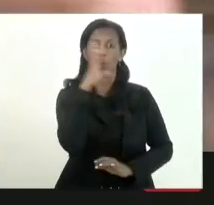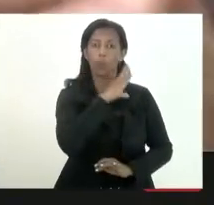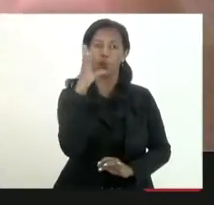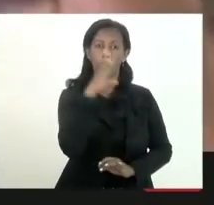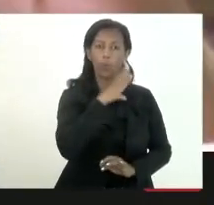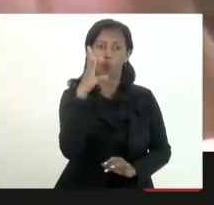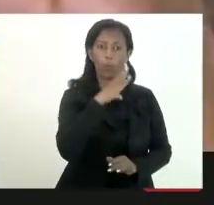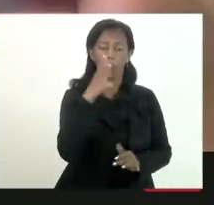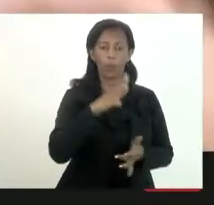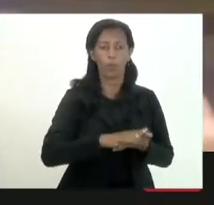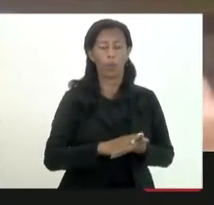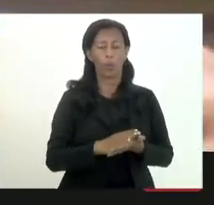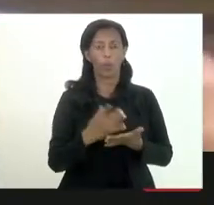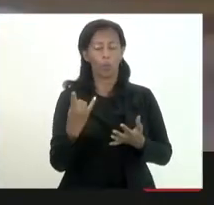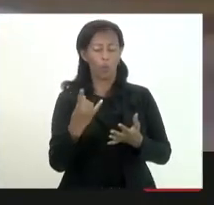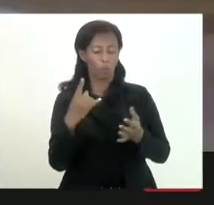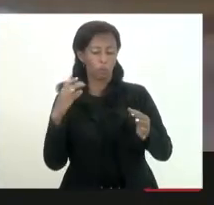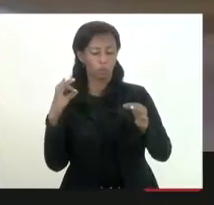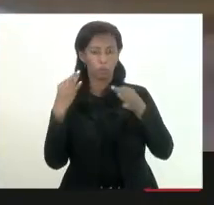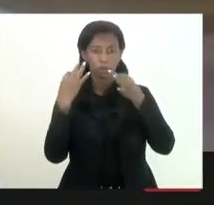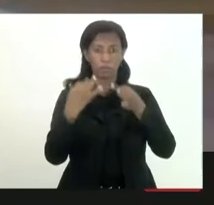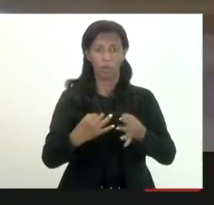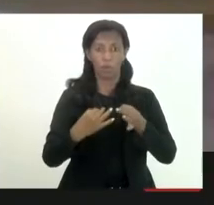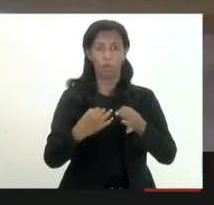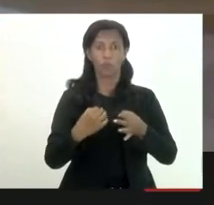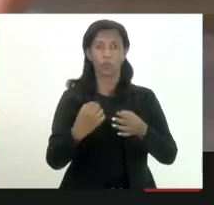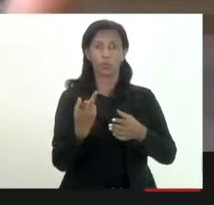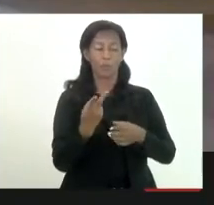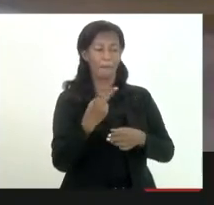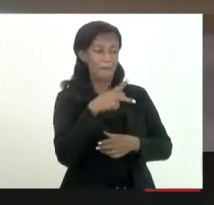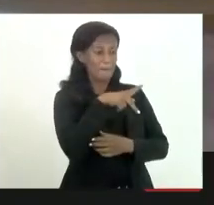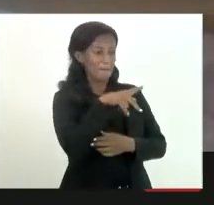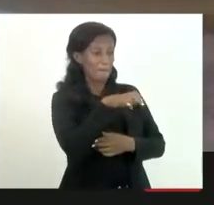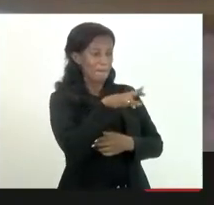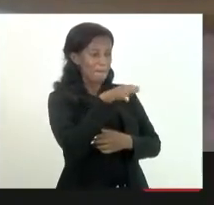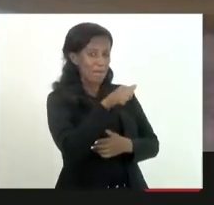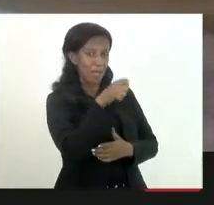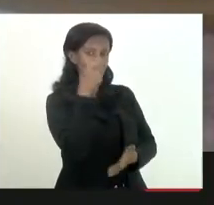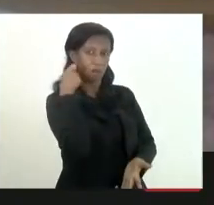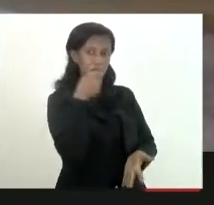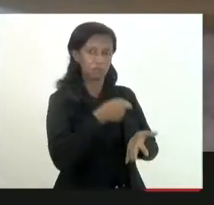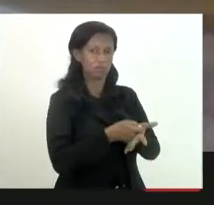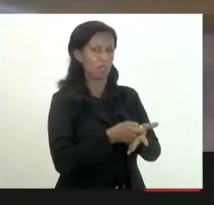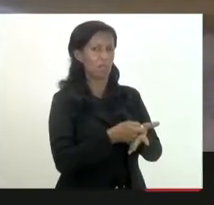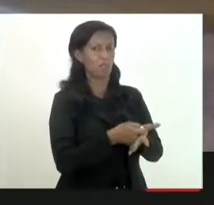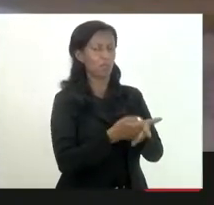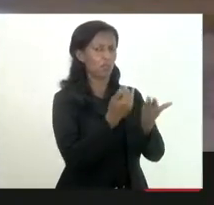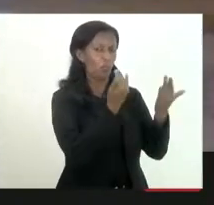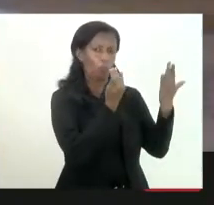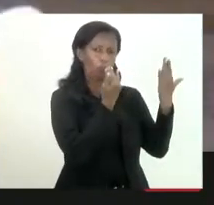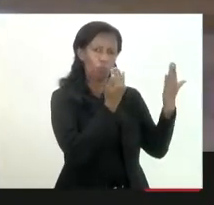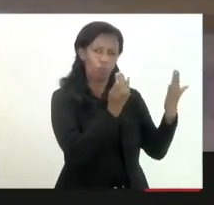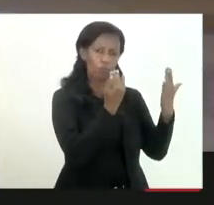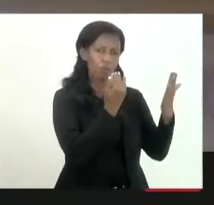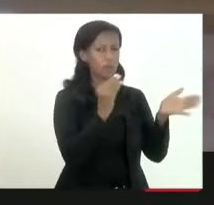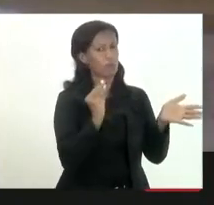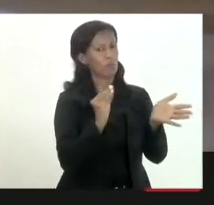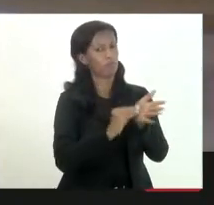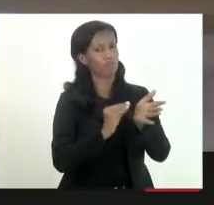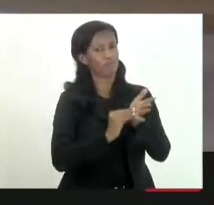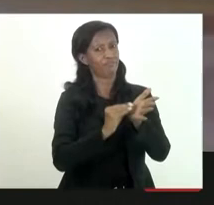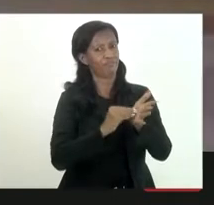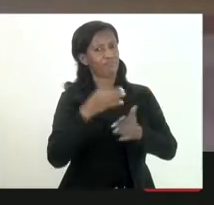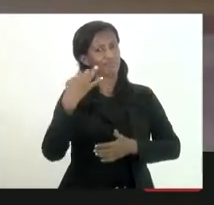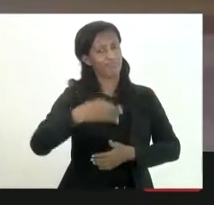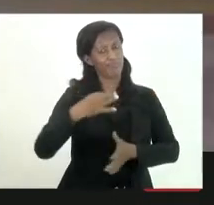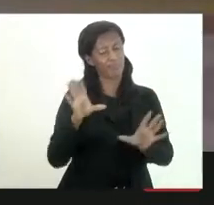urgentemente concretude, sob pena de gerar ainda mais desconfiança ou incerteza